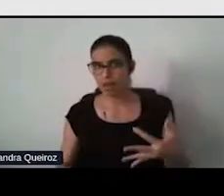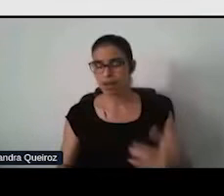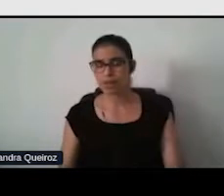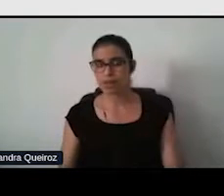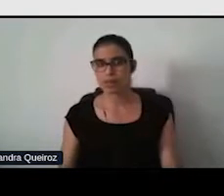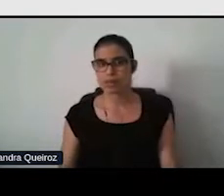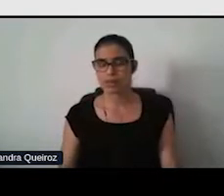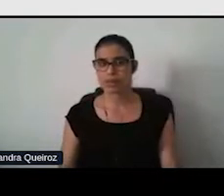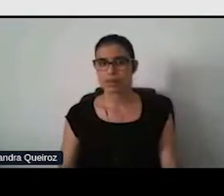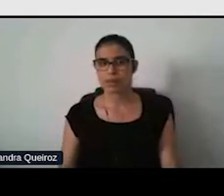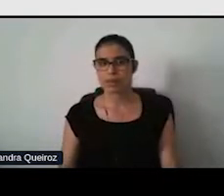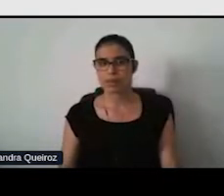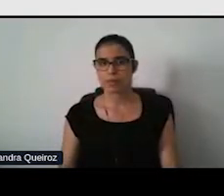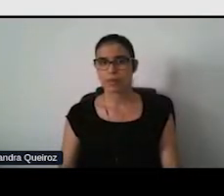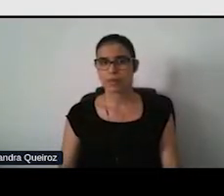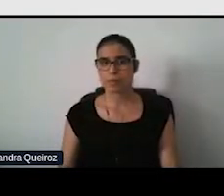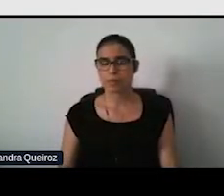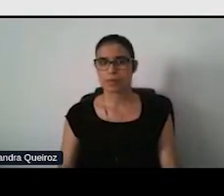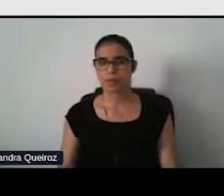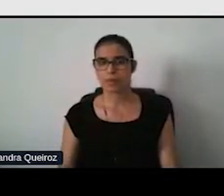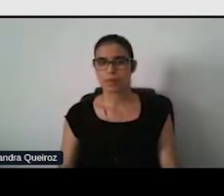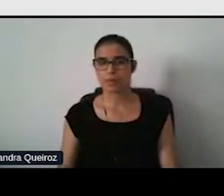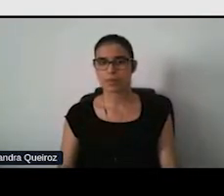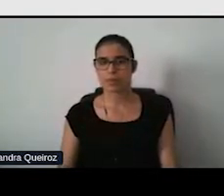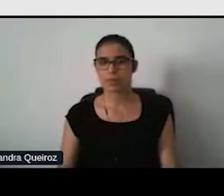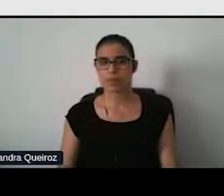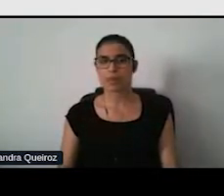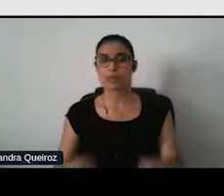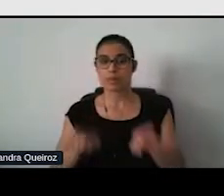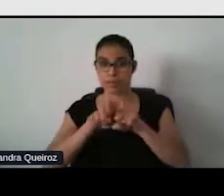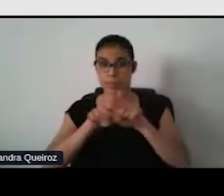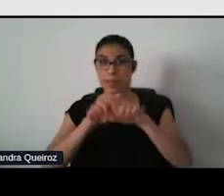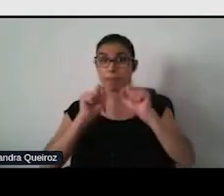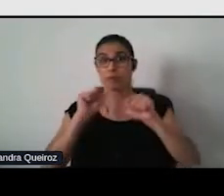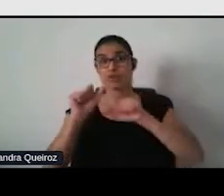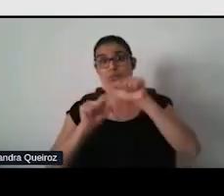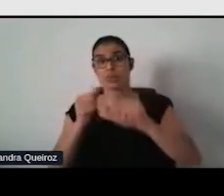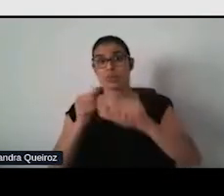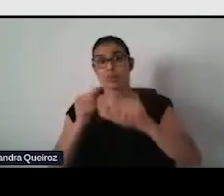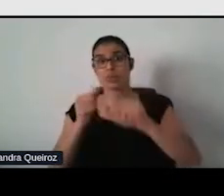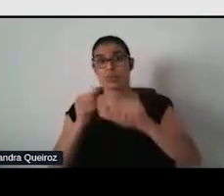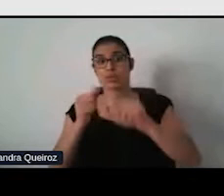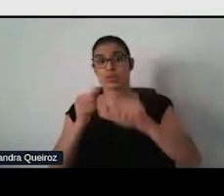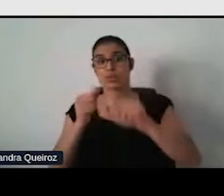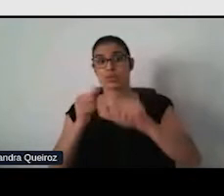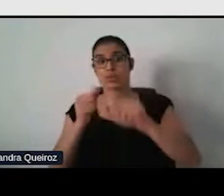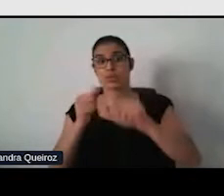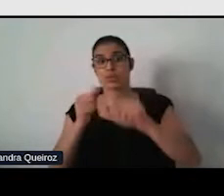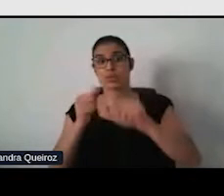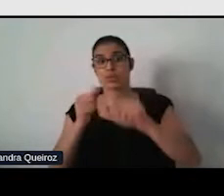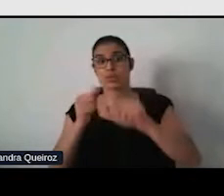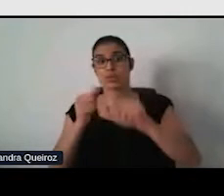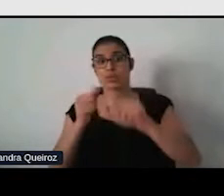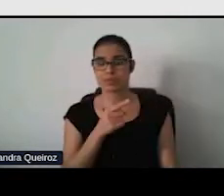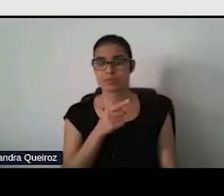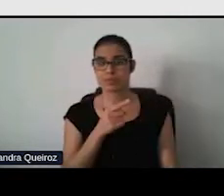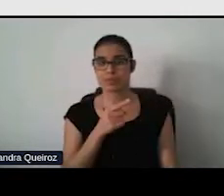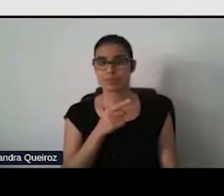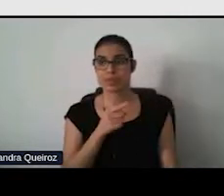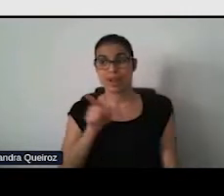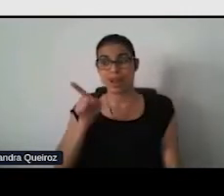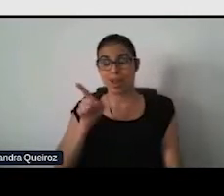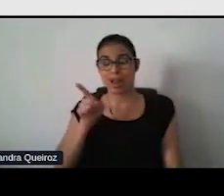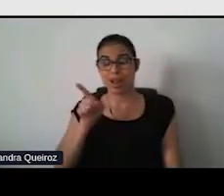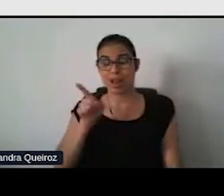Também é possível utilizar a exibição de cores em alto contraste, o que ajuda muito pessoas com baixa